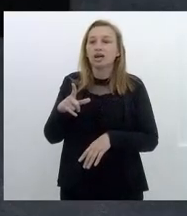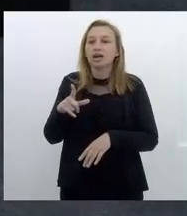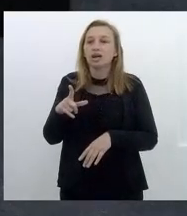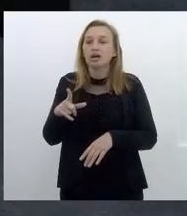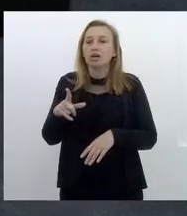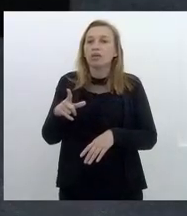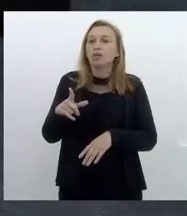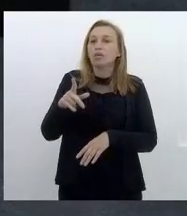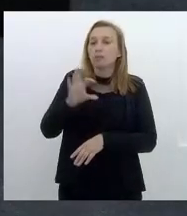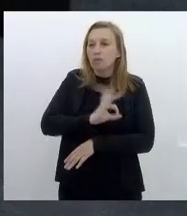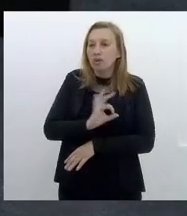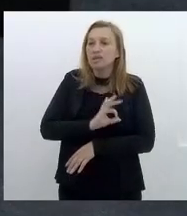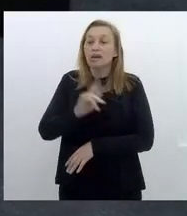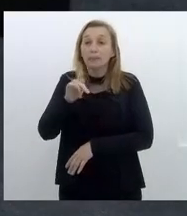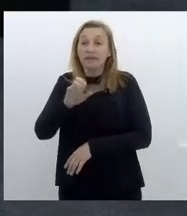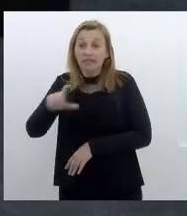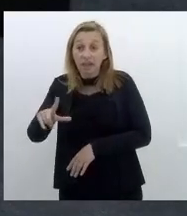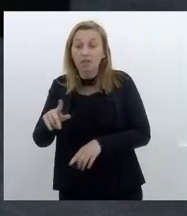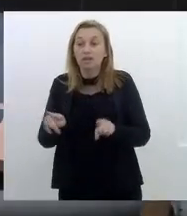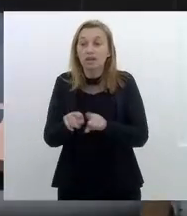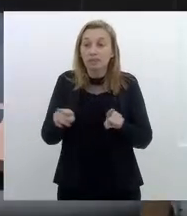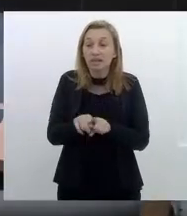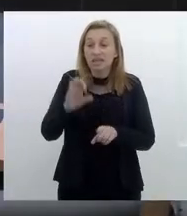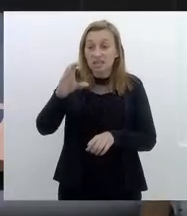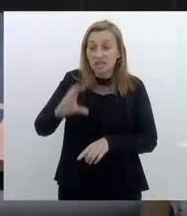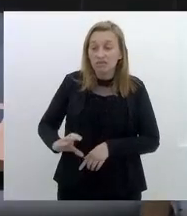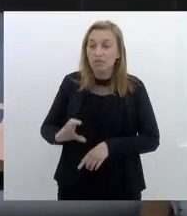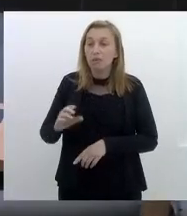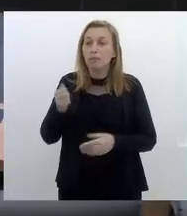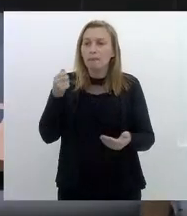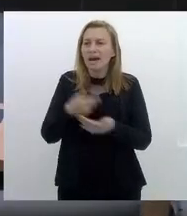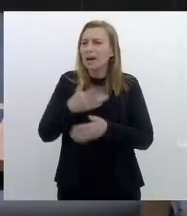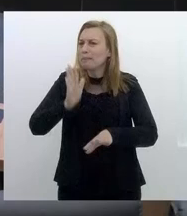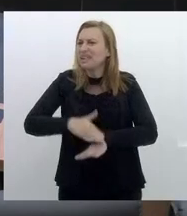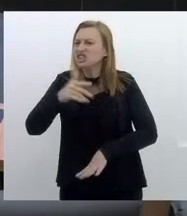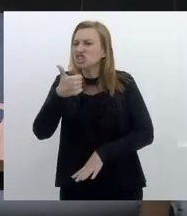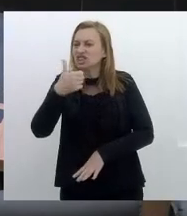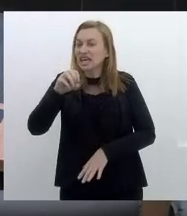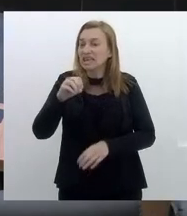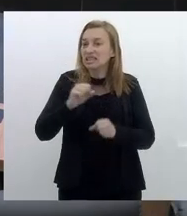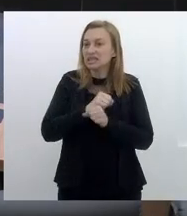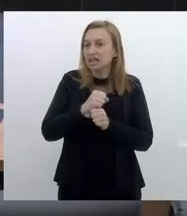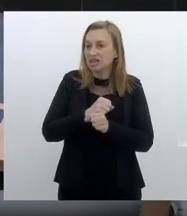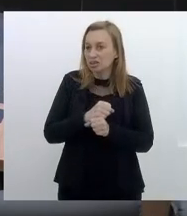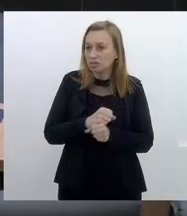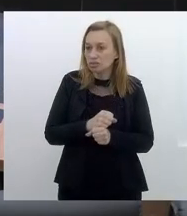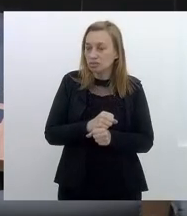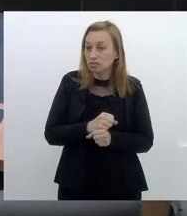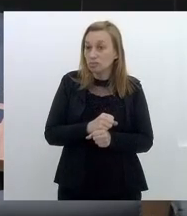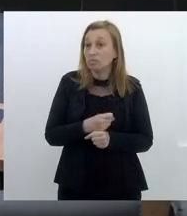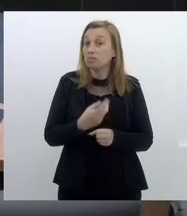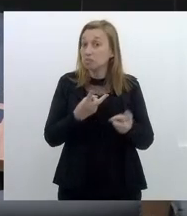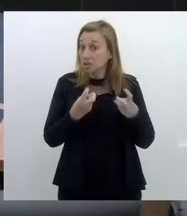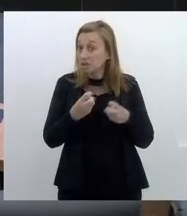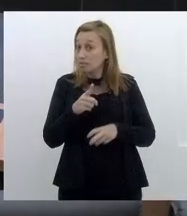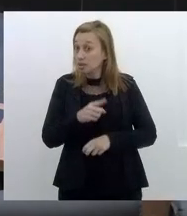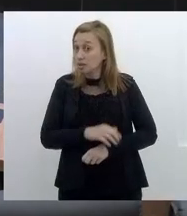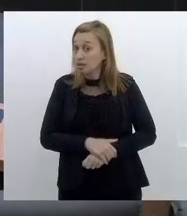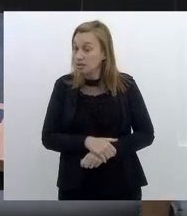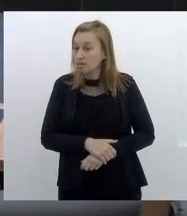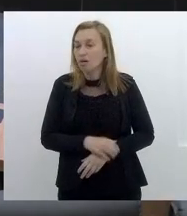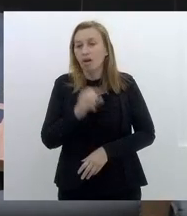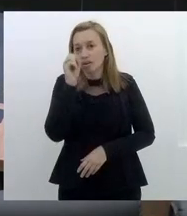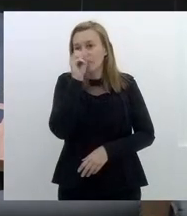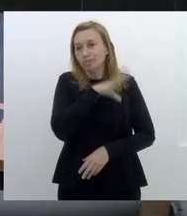né na Polícia Civil de mulheres que vão ter que pagar mais dez anos percebam só Ou seja